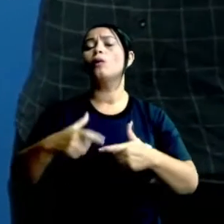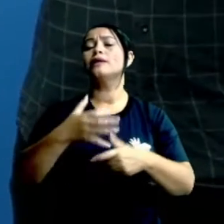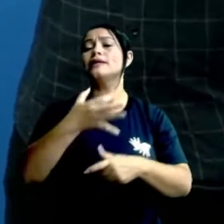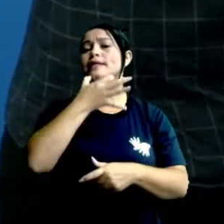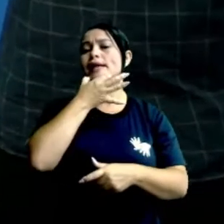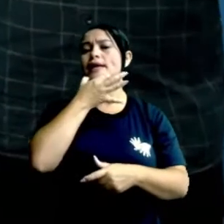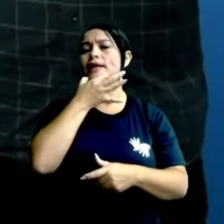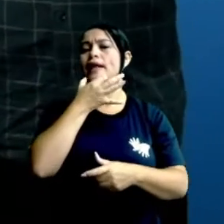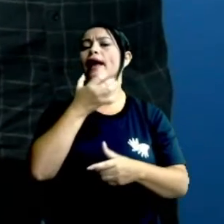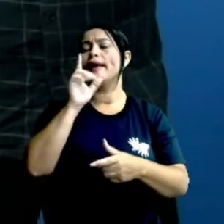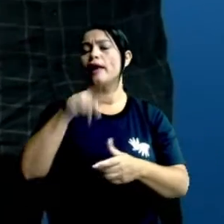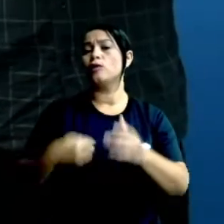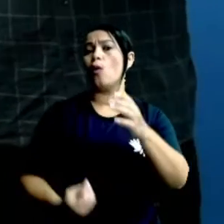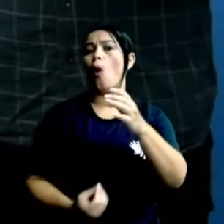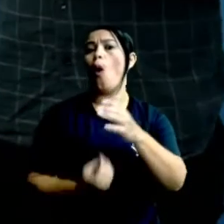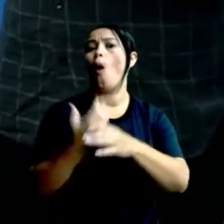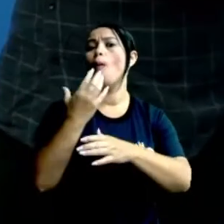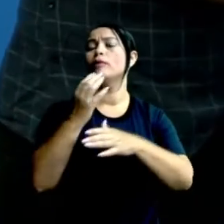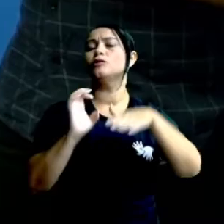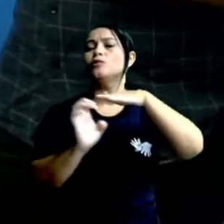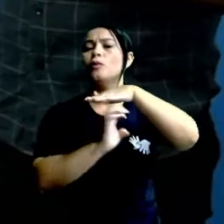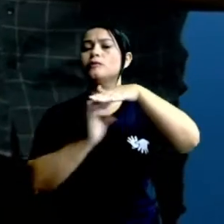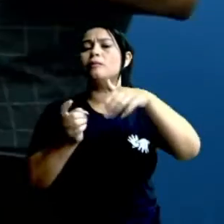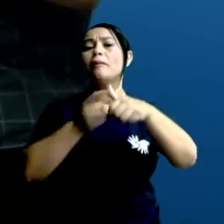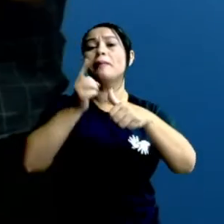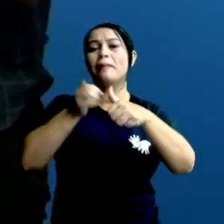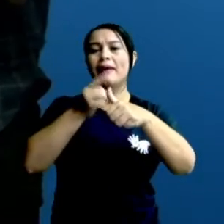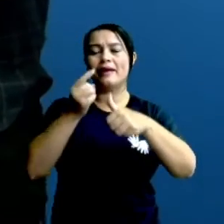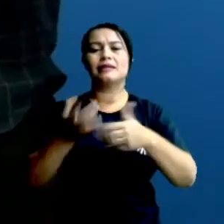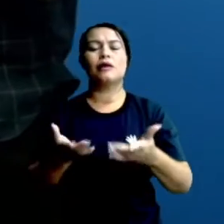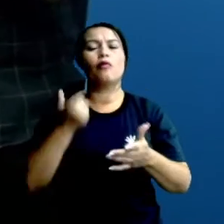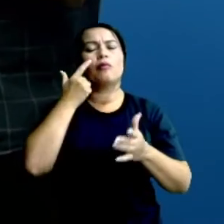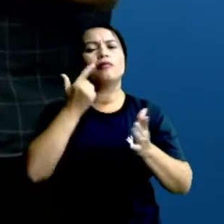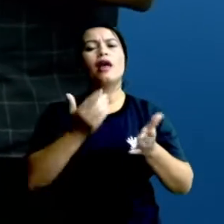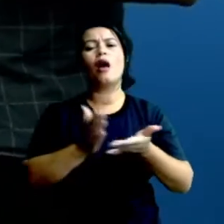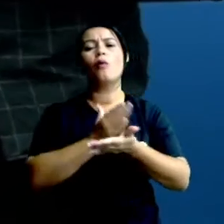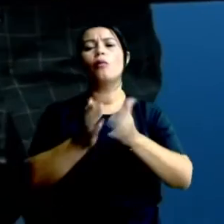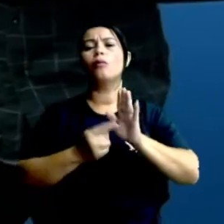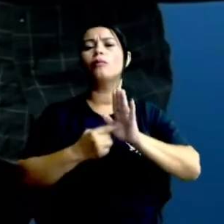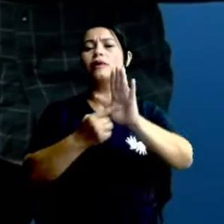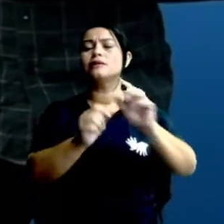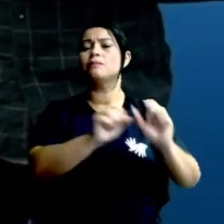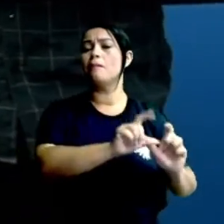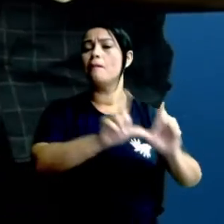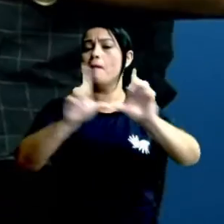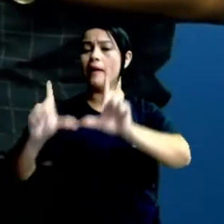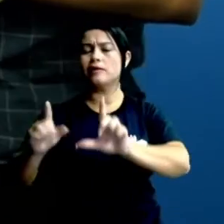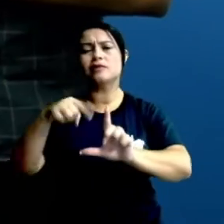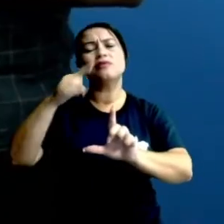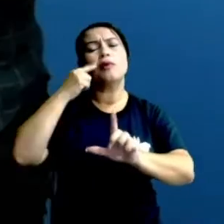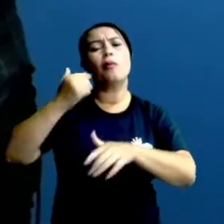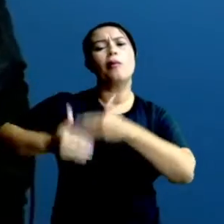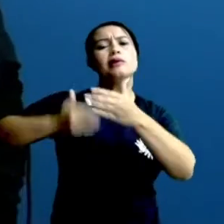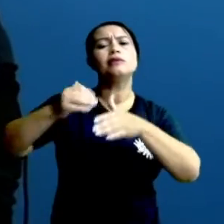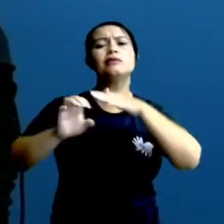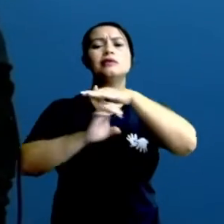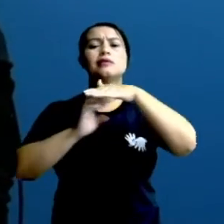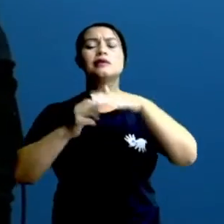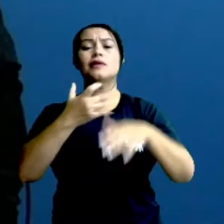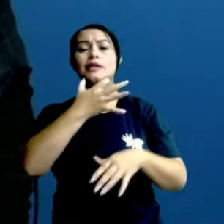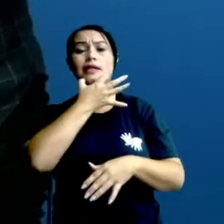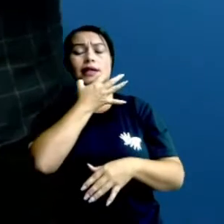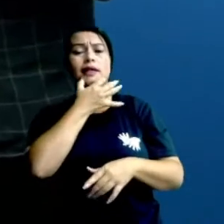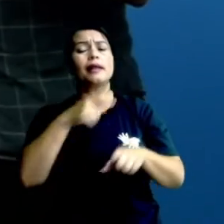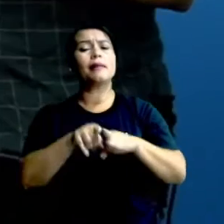é o berço da Revolução Industrial. Eu trouxe aqui algumas imagens para ilustrar o processo inicial de industrialização na Inglaterra, sobretudo aqui